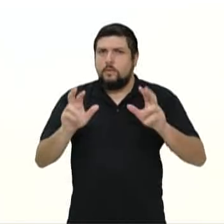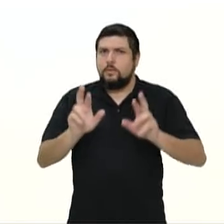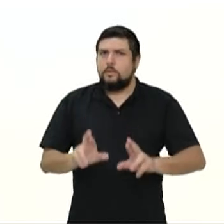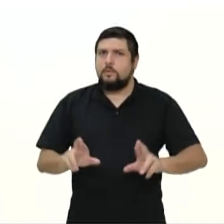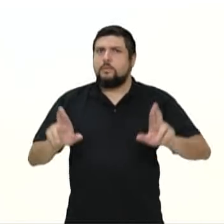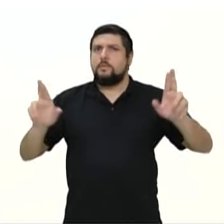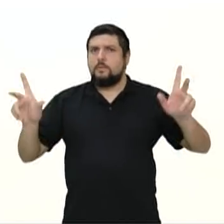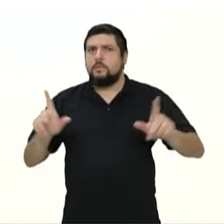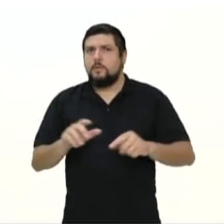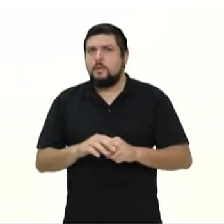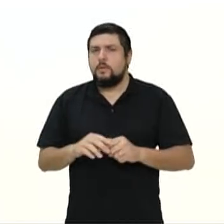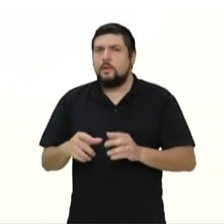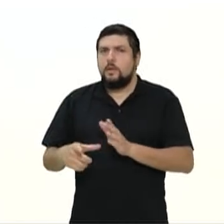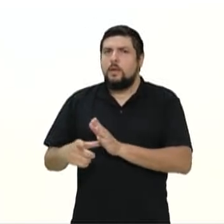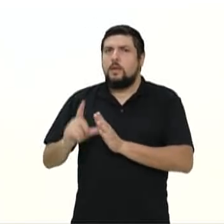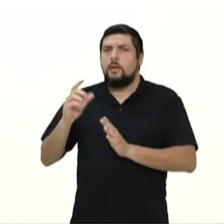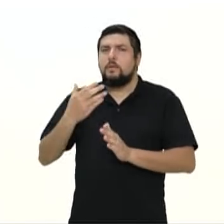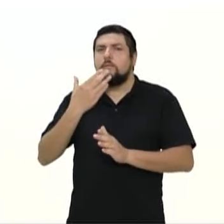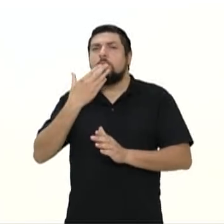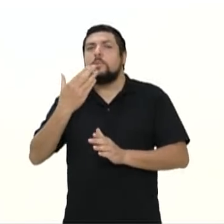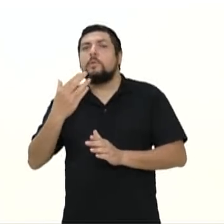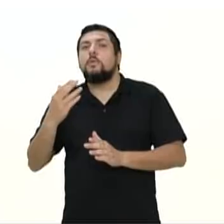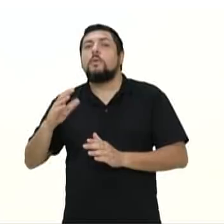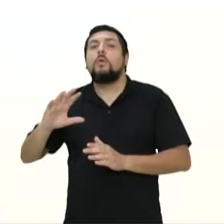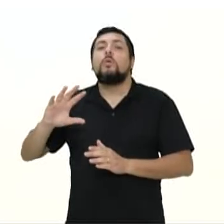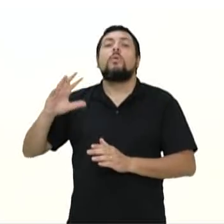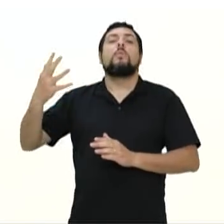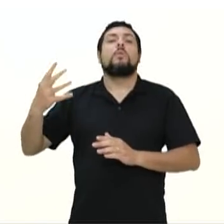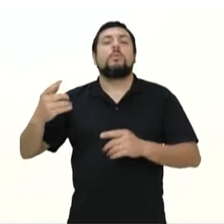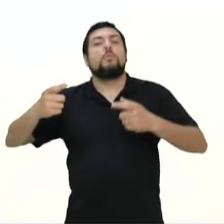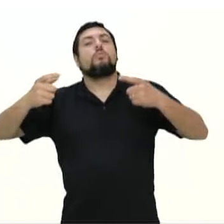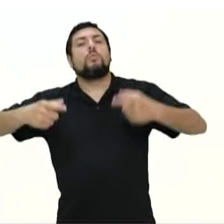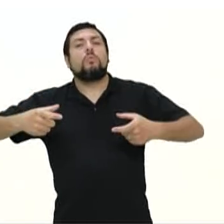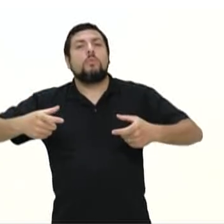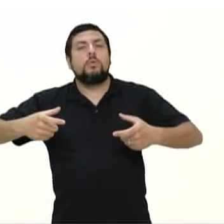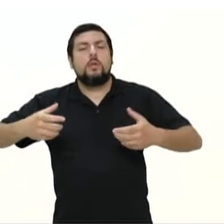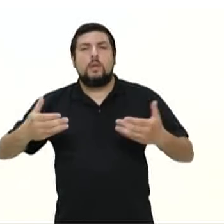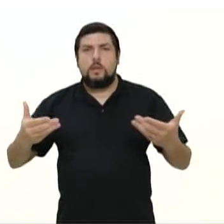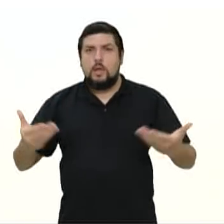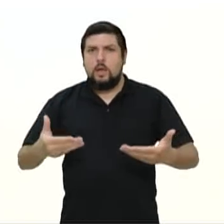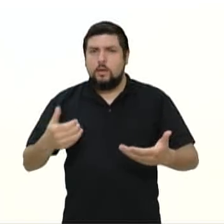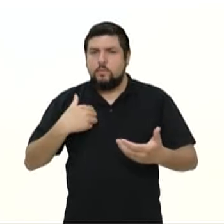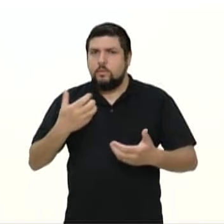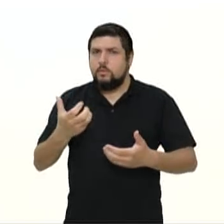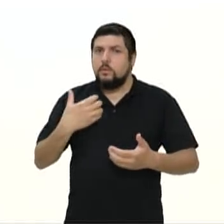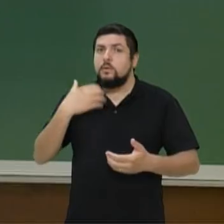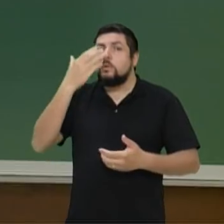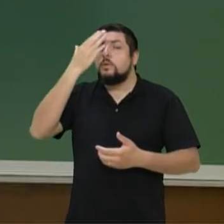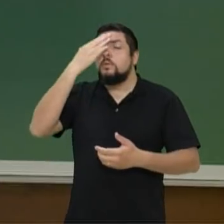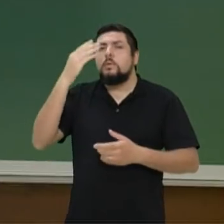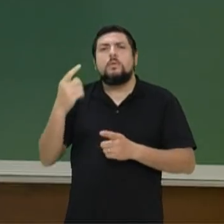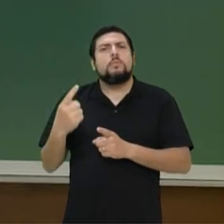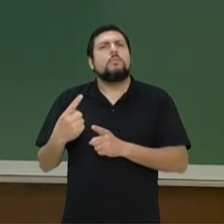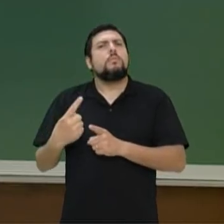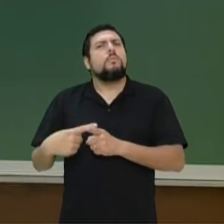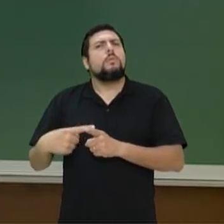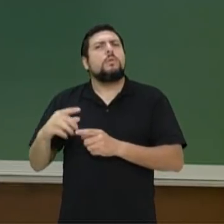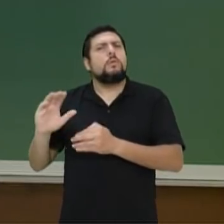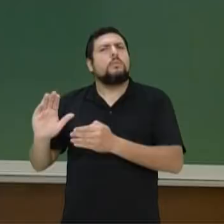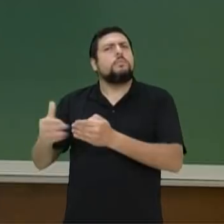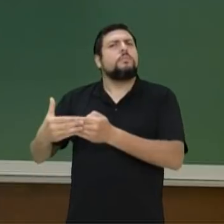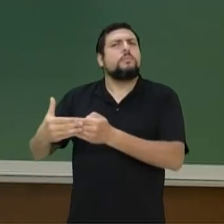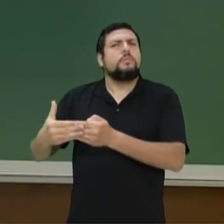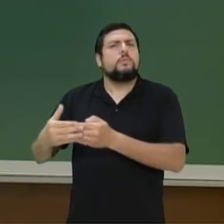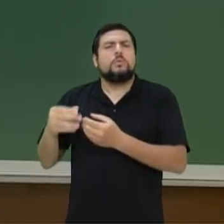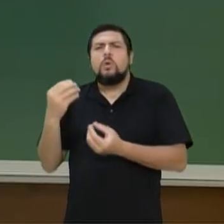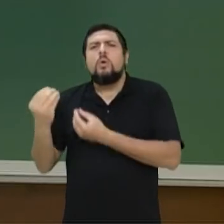da anterior, que pedia quando e onde, não é mesmo? Agora, por que e